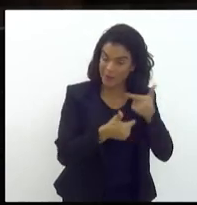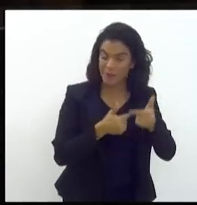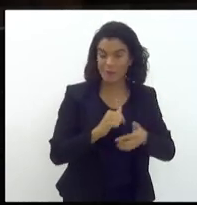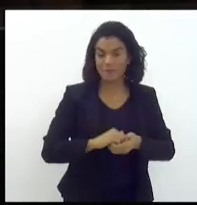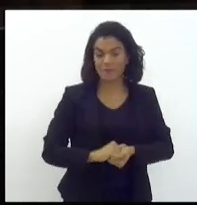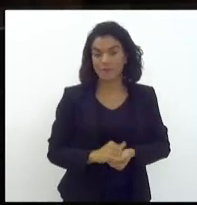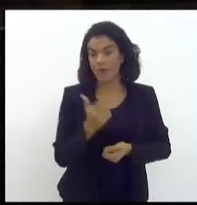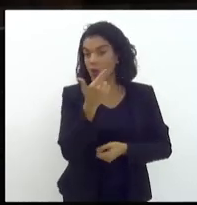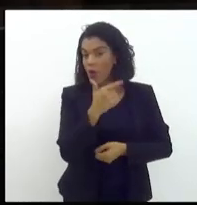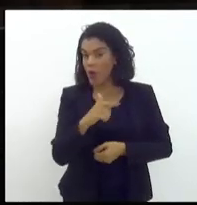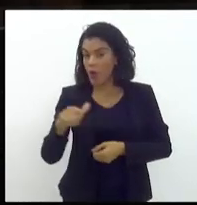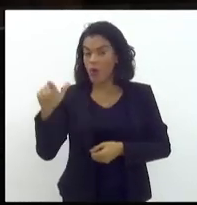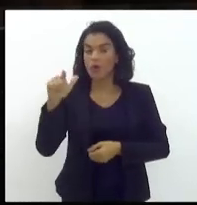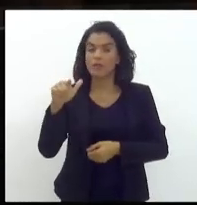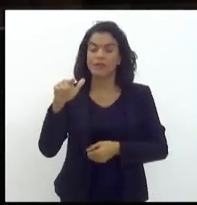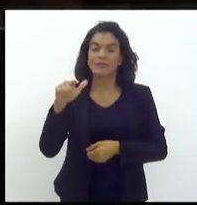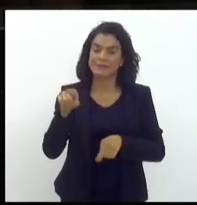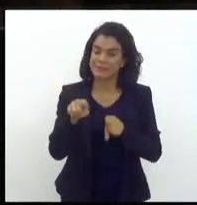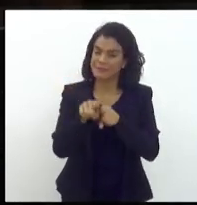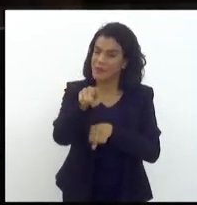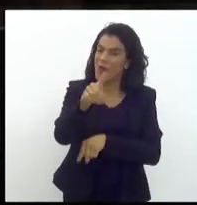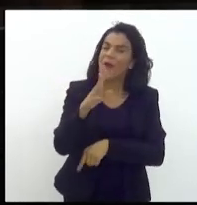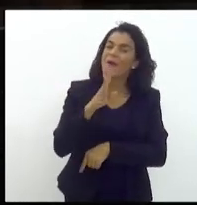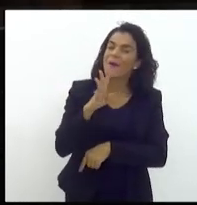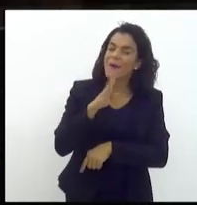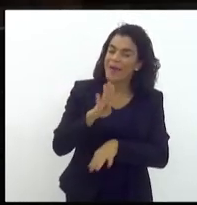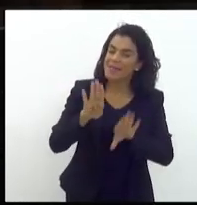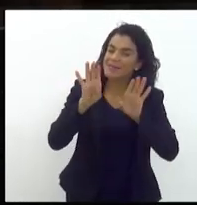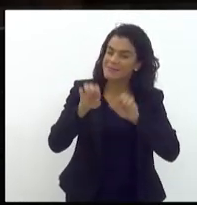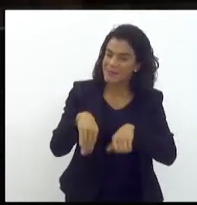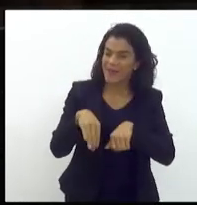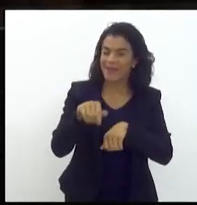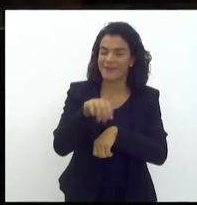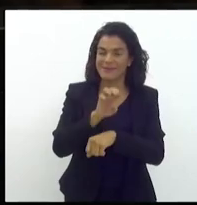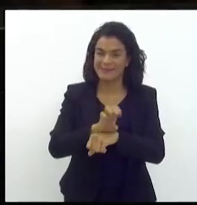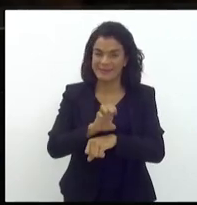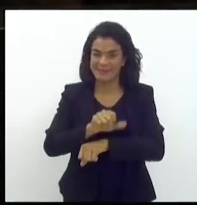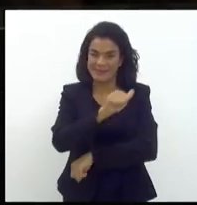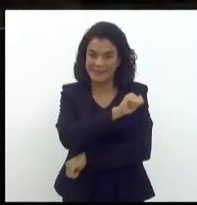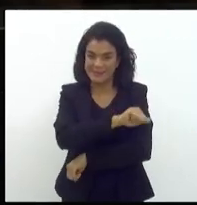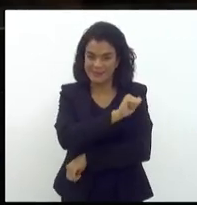a outra que vossa excelência conhece muito bem aqui no Rio de Janeiro